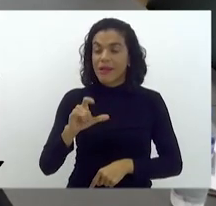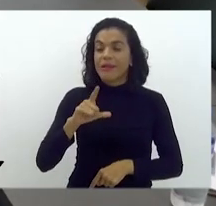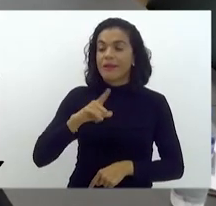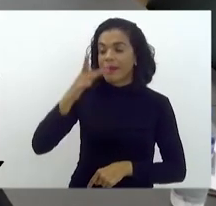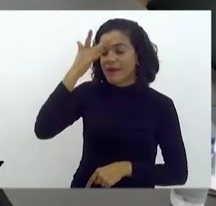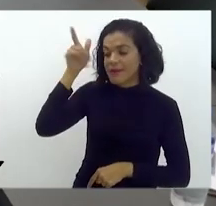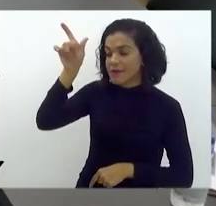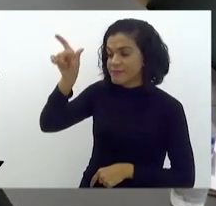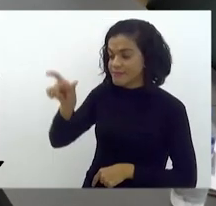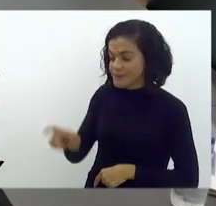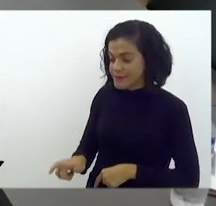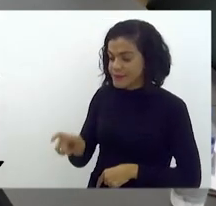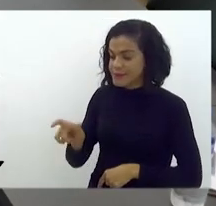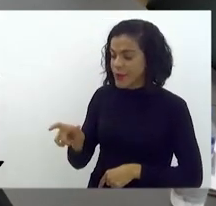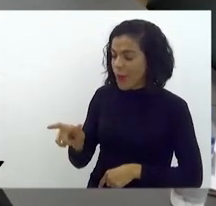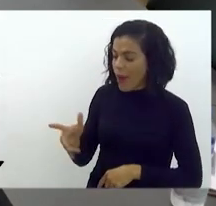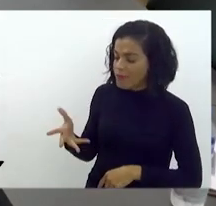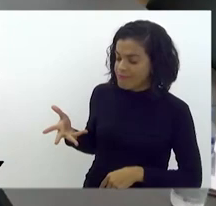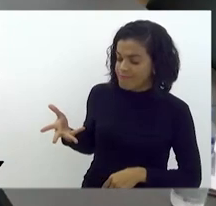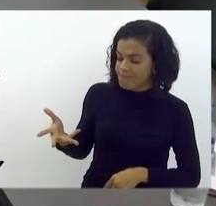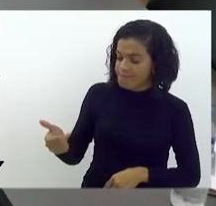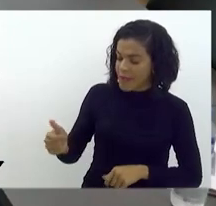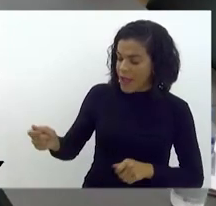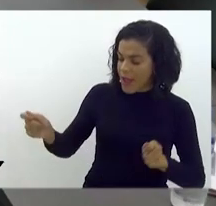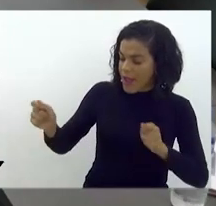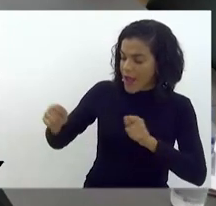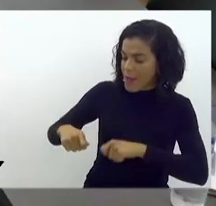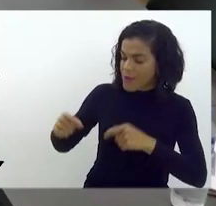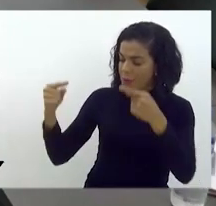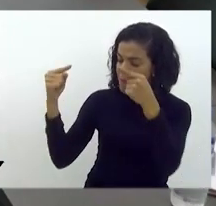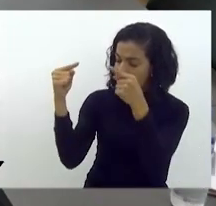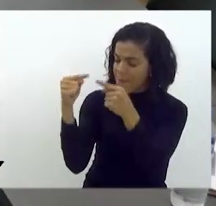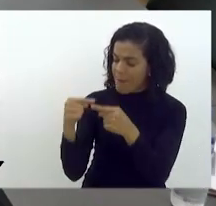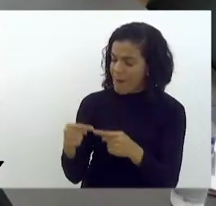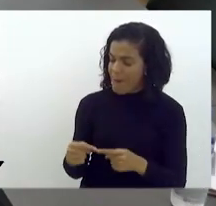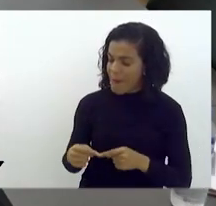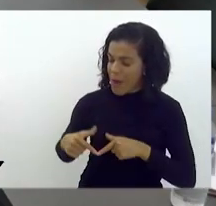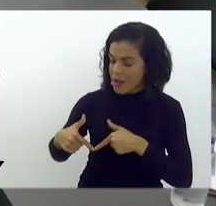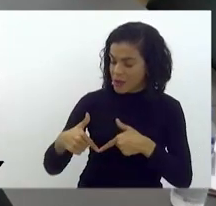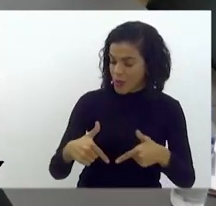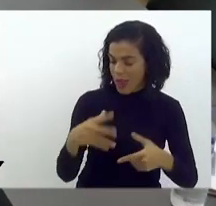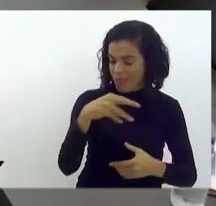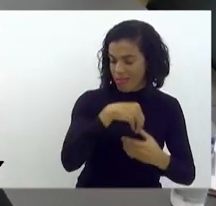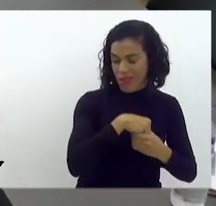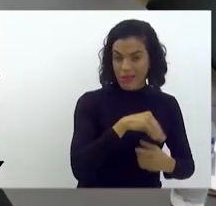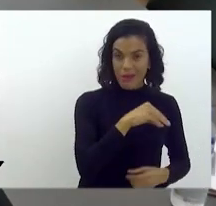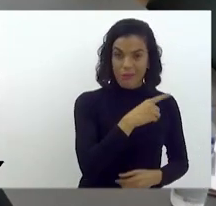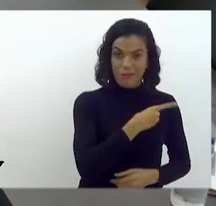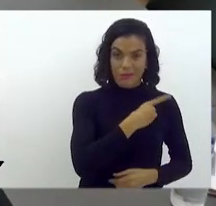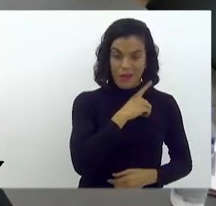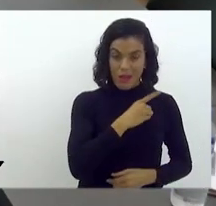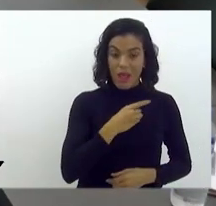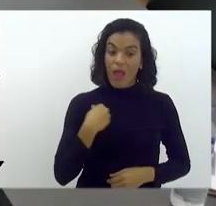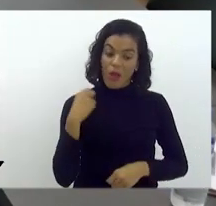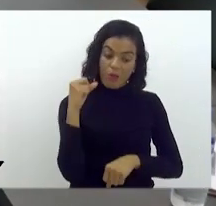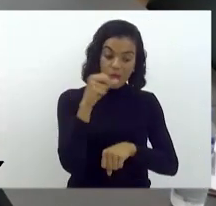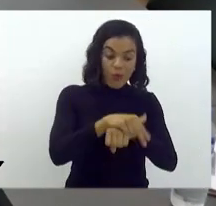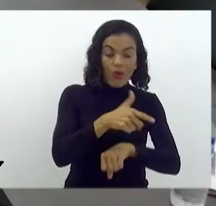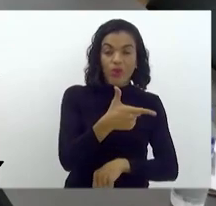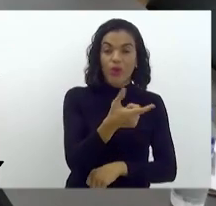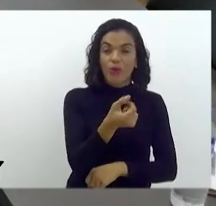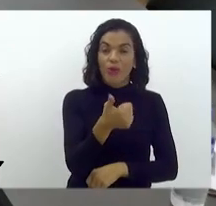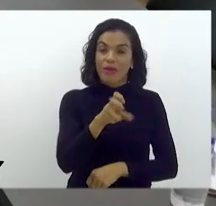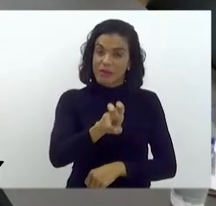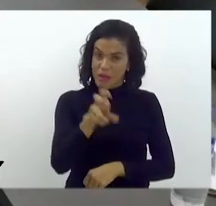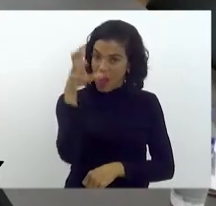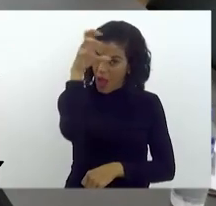que esteja apta a atuar dentro dos parâmetros da unidade eu posso falar isso porque eu entrei lá em 2015 como assistente